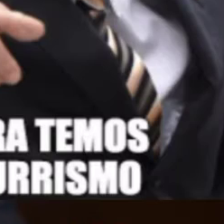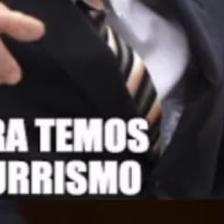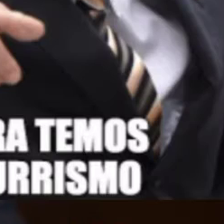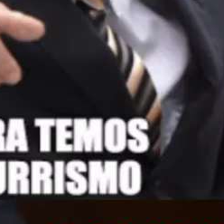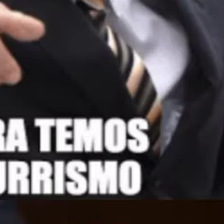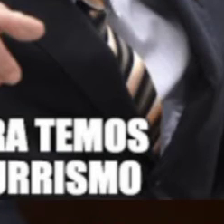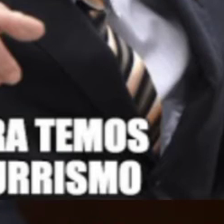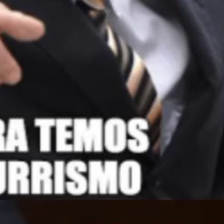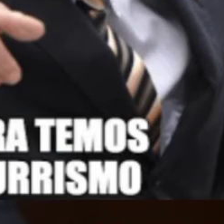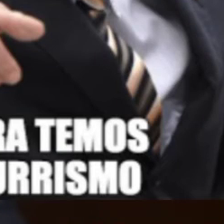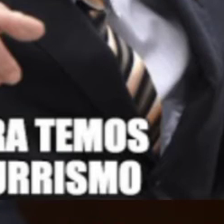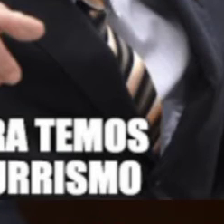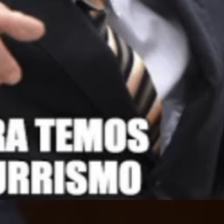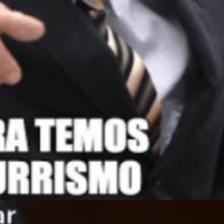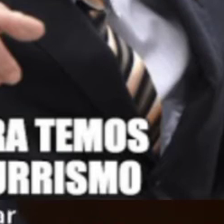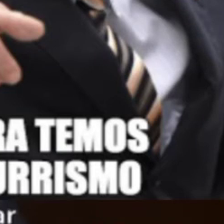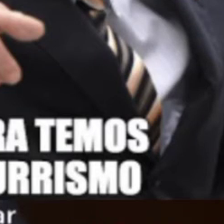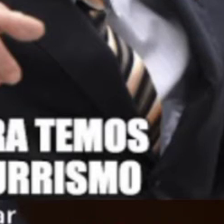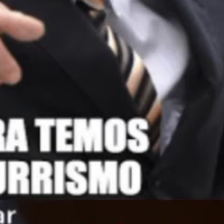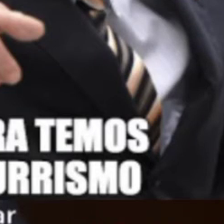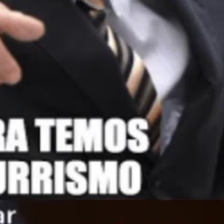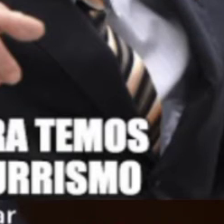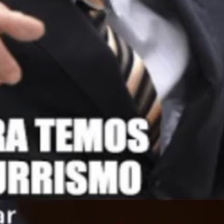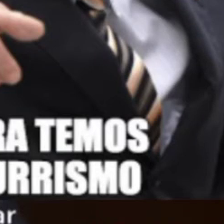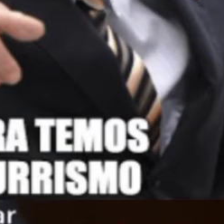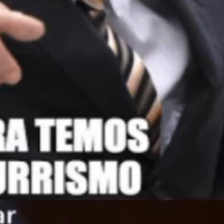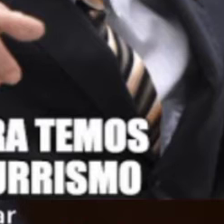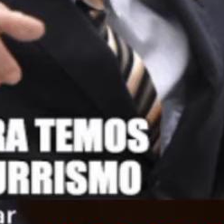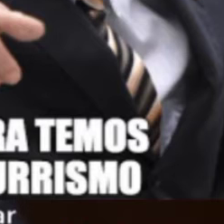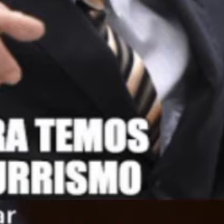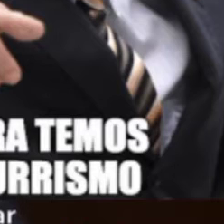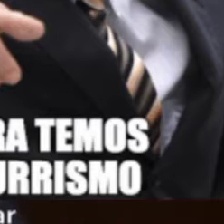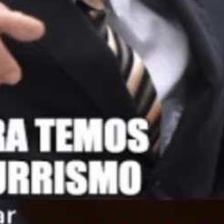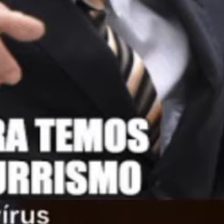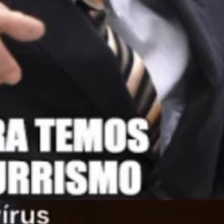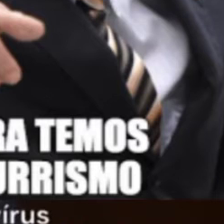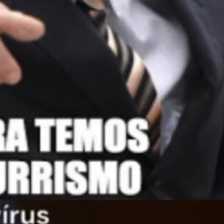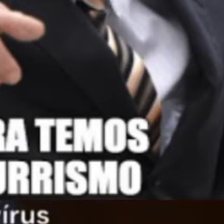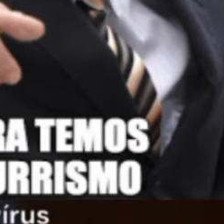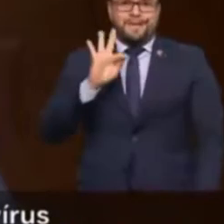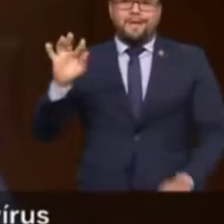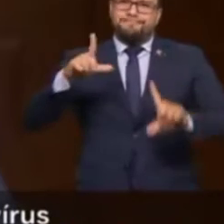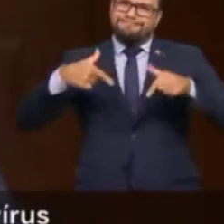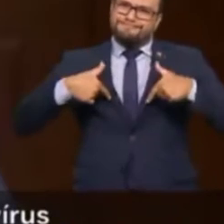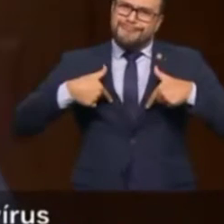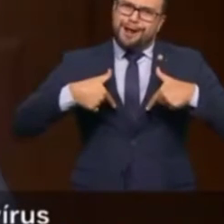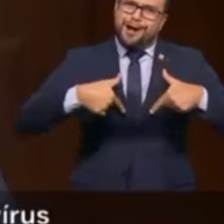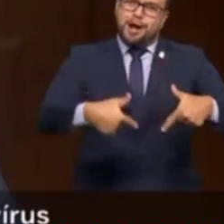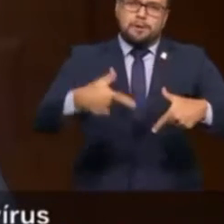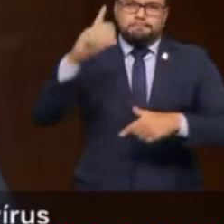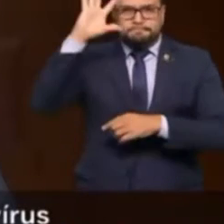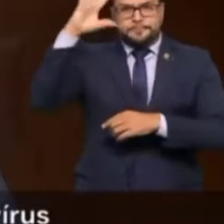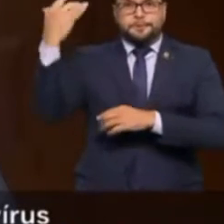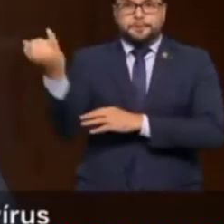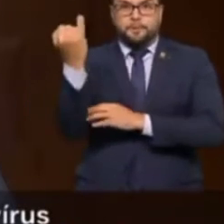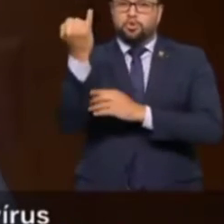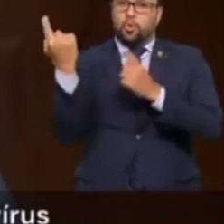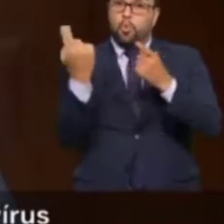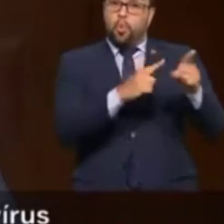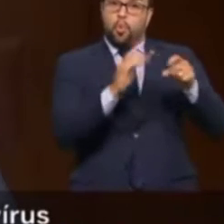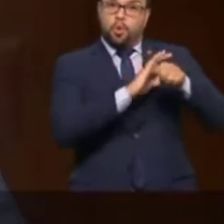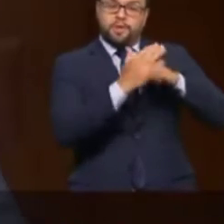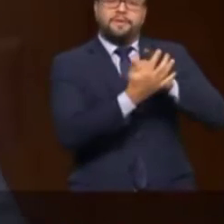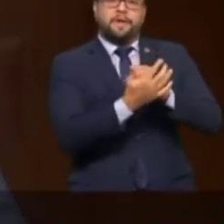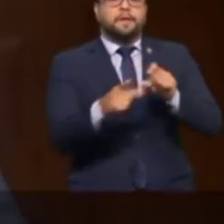no Brasil tá um lixo docaralho ou anulam é bolsonaro dois fusão do Eu sei nem quem é pior nessa